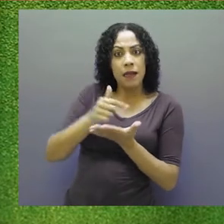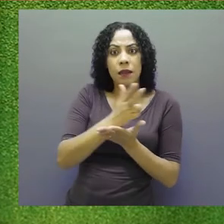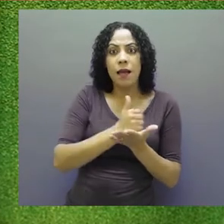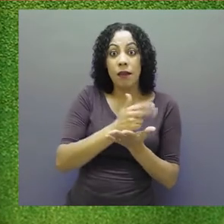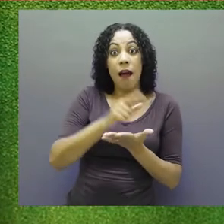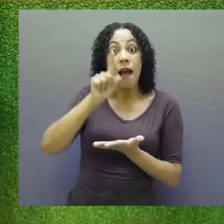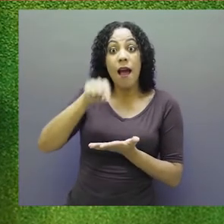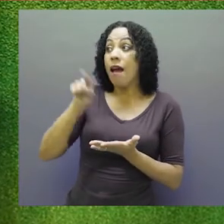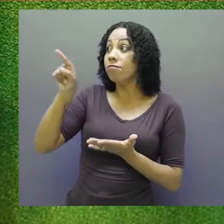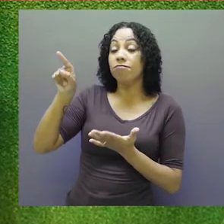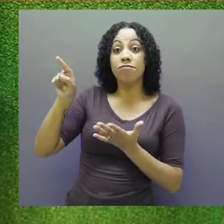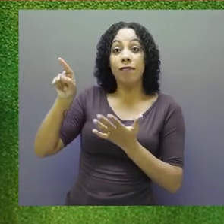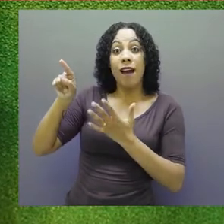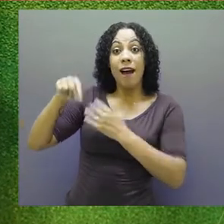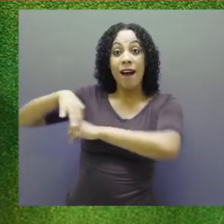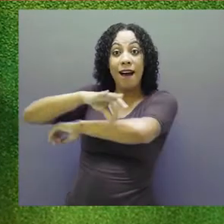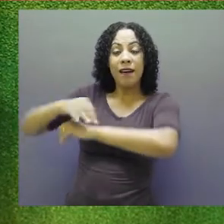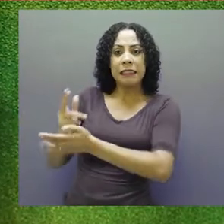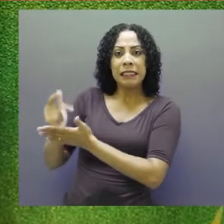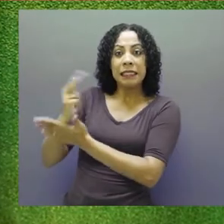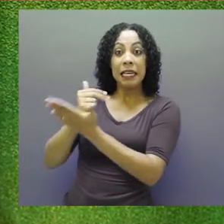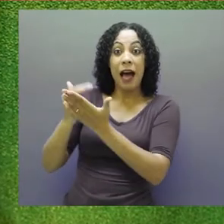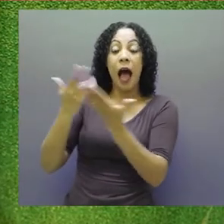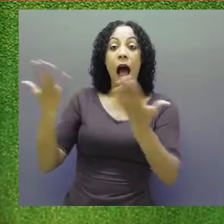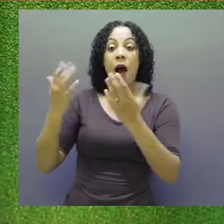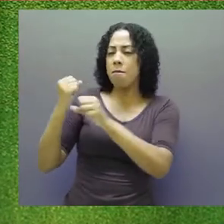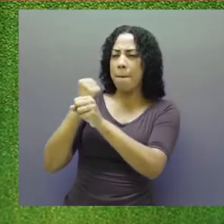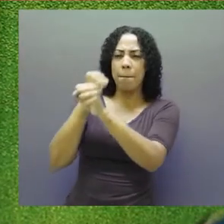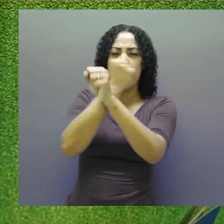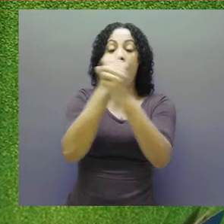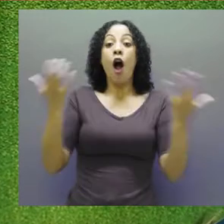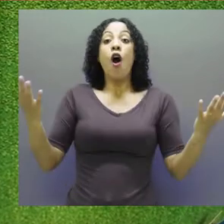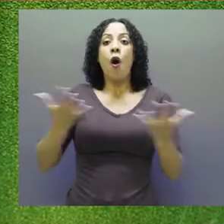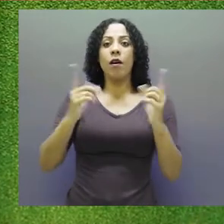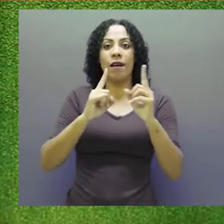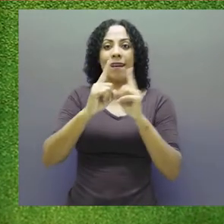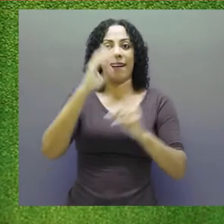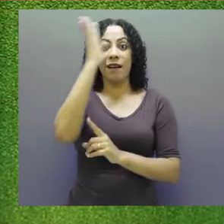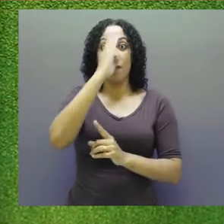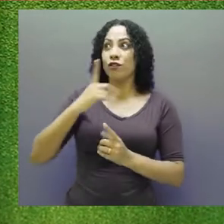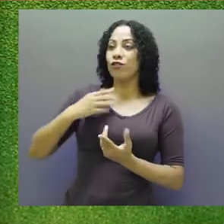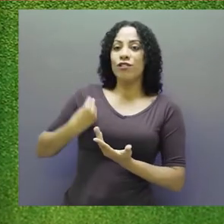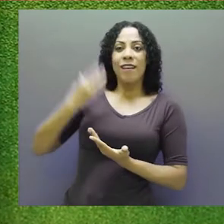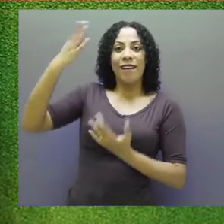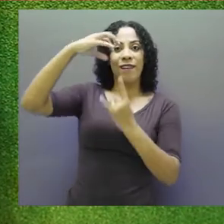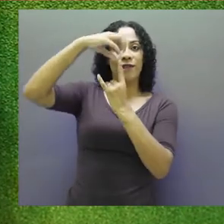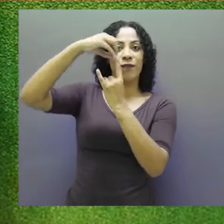esse desenho virou aquele castelo do arquiteto, que está lá na Avenida Brasil, onde hoje é